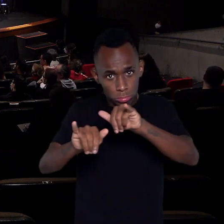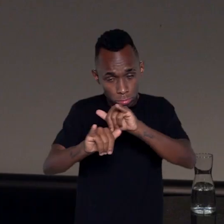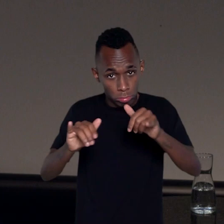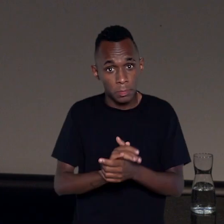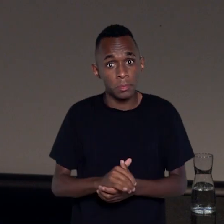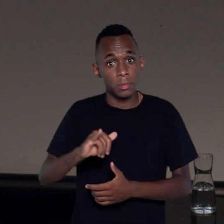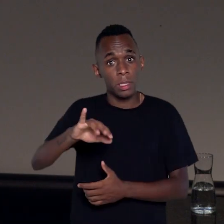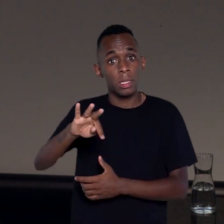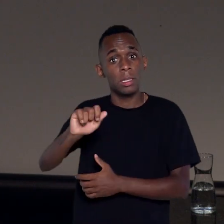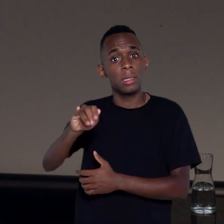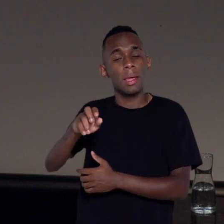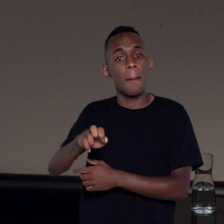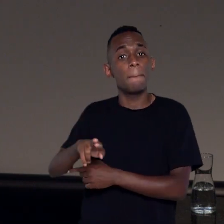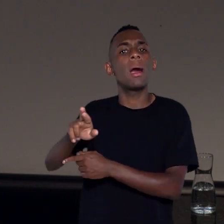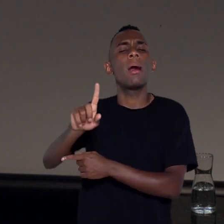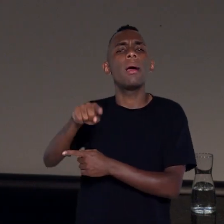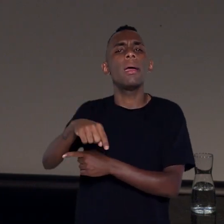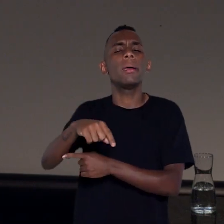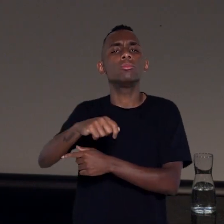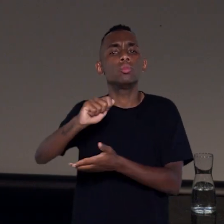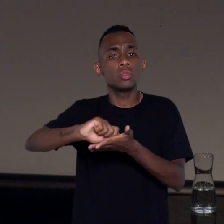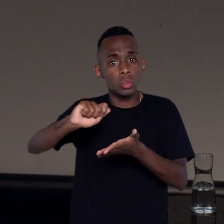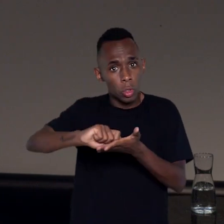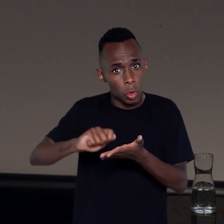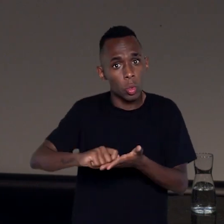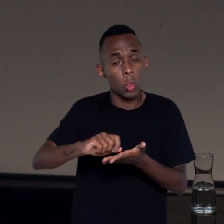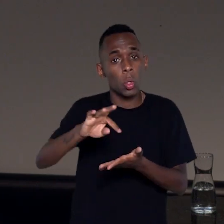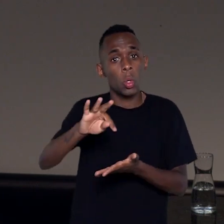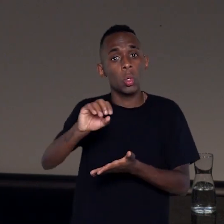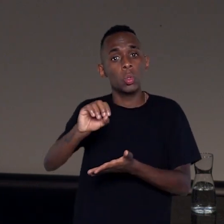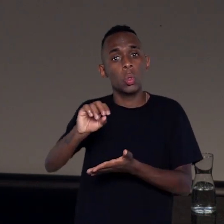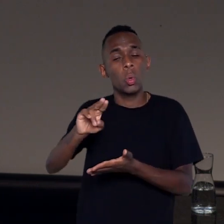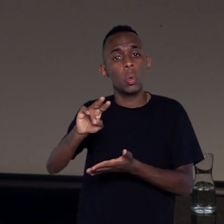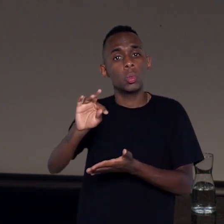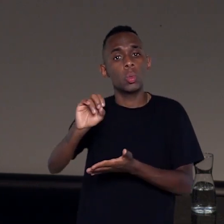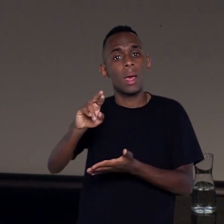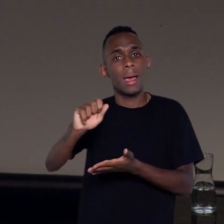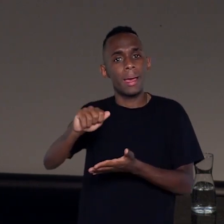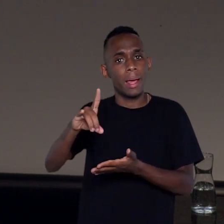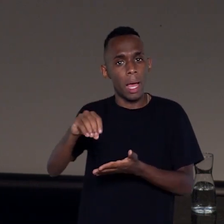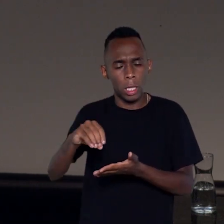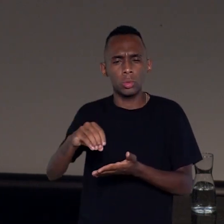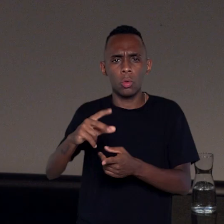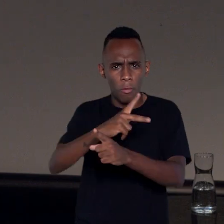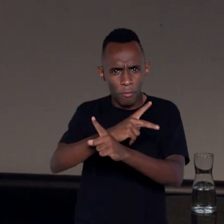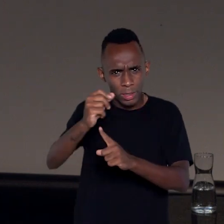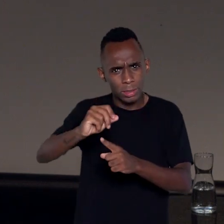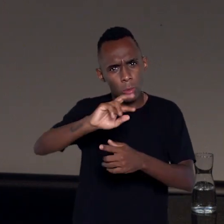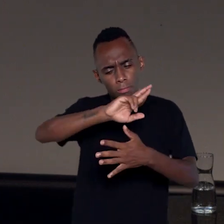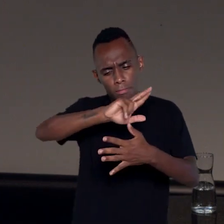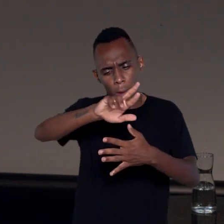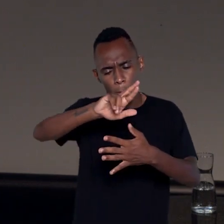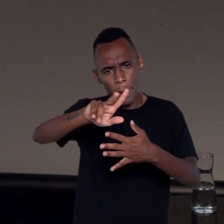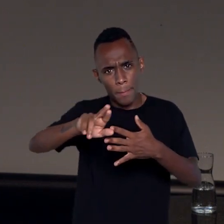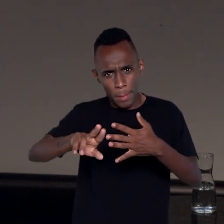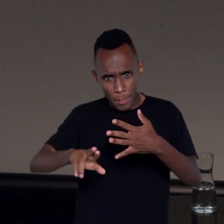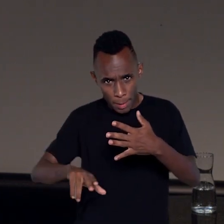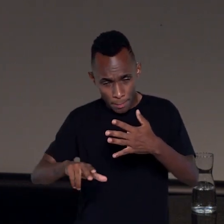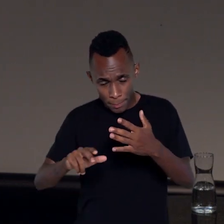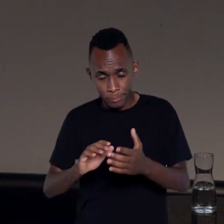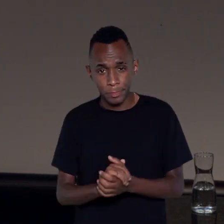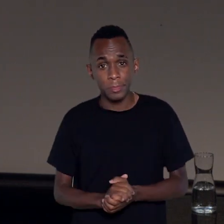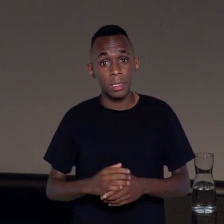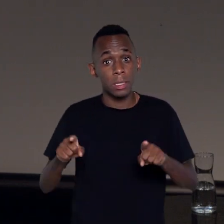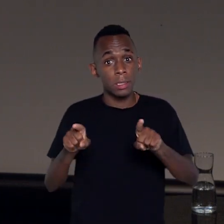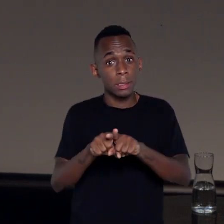momento. Itamar Vieira Júnior é autor do romance Torto Arado, publicado em 2019, vencedor dos prêmios Leia, Oceanos e